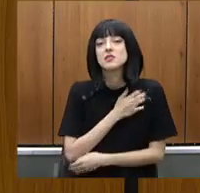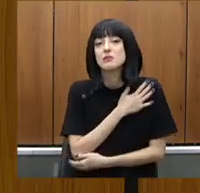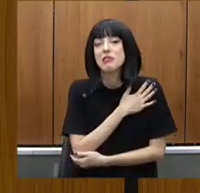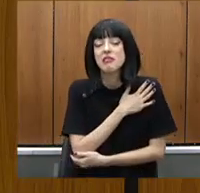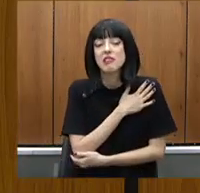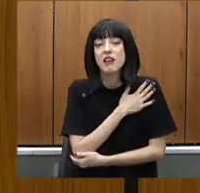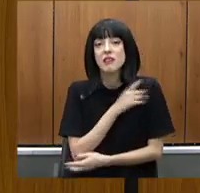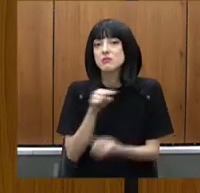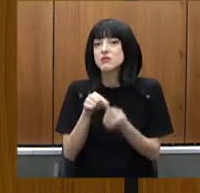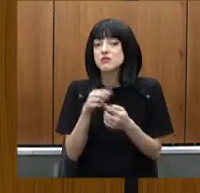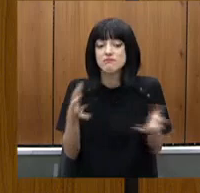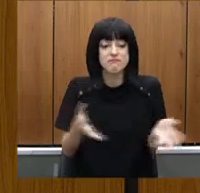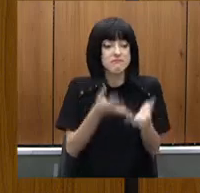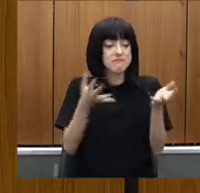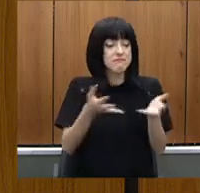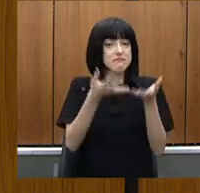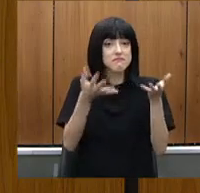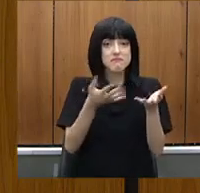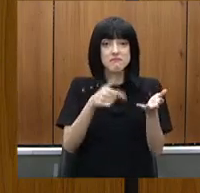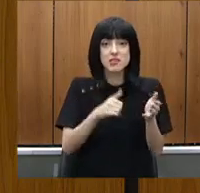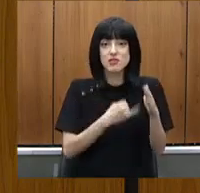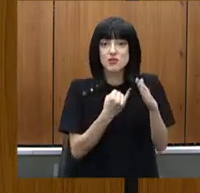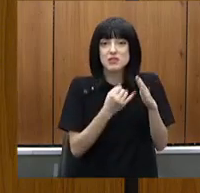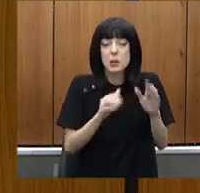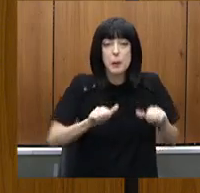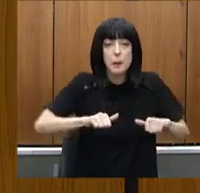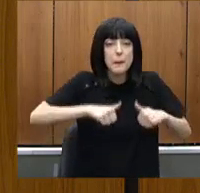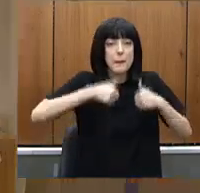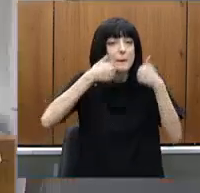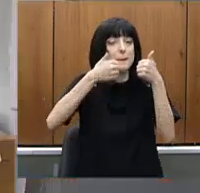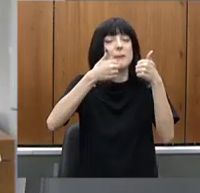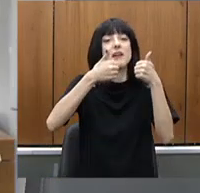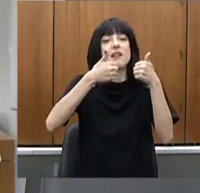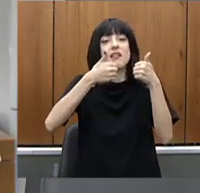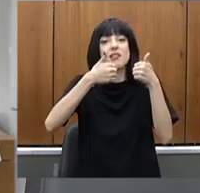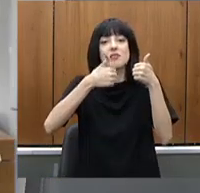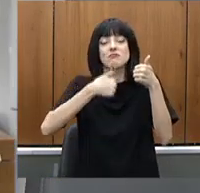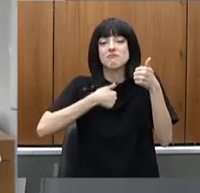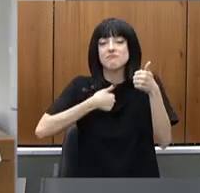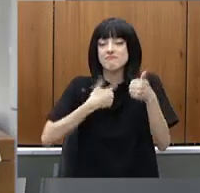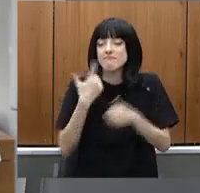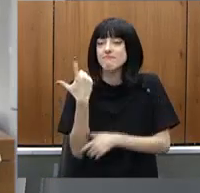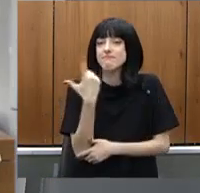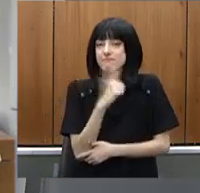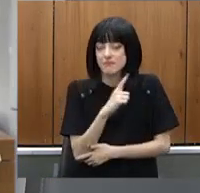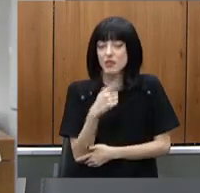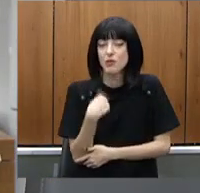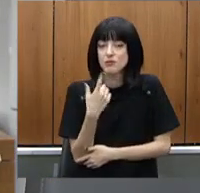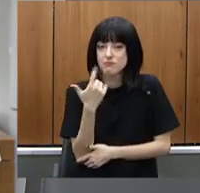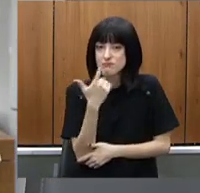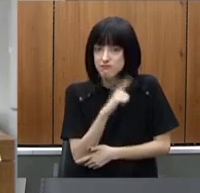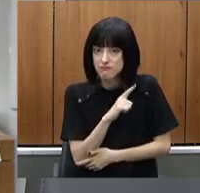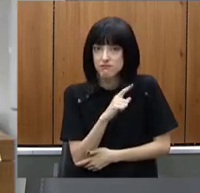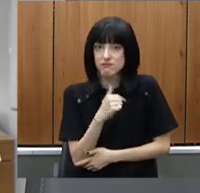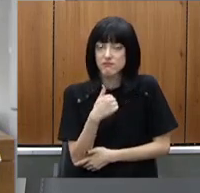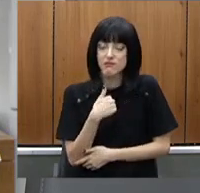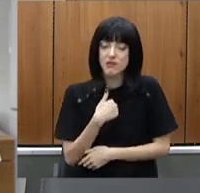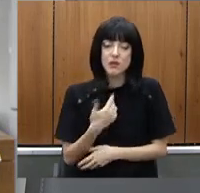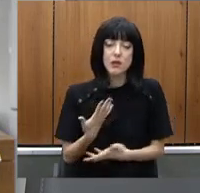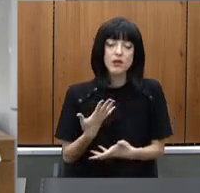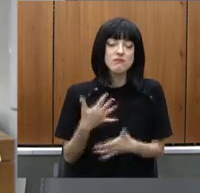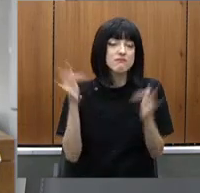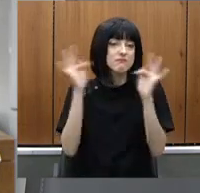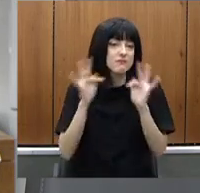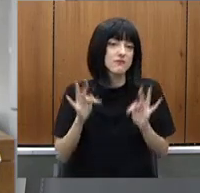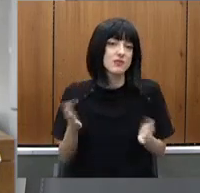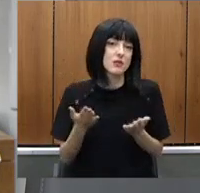melhor para nós estarmos fechando esse esse esse momento deste ano aí com a instituição no protagonismo